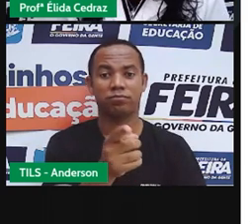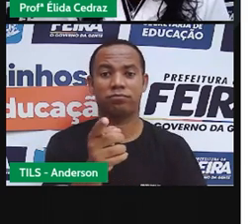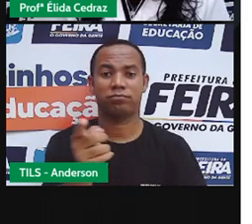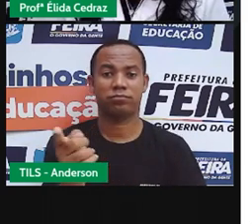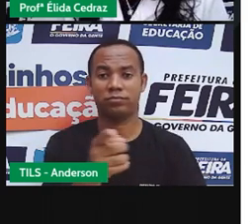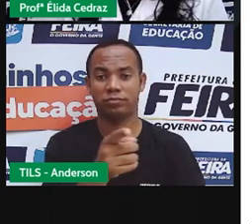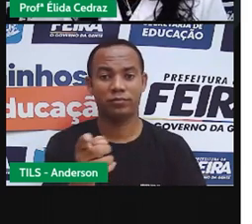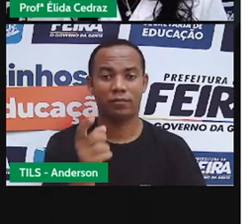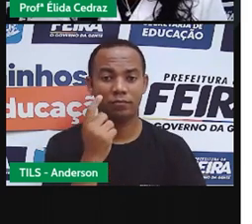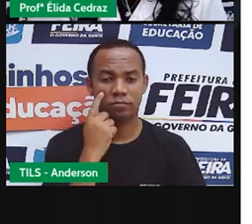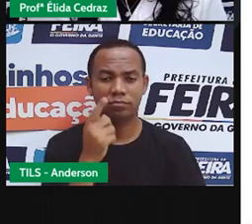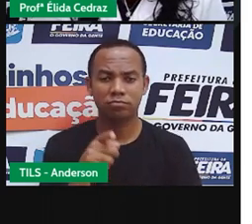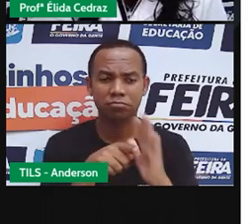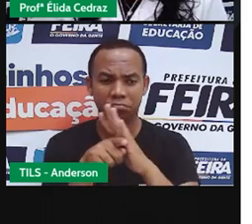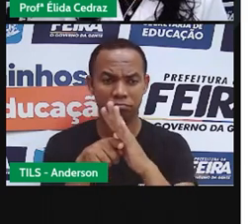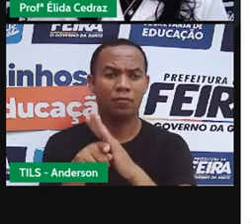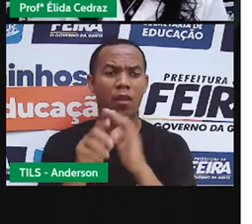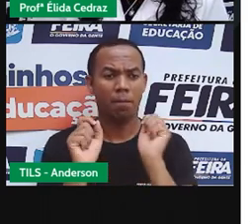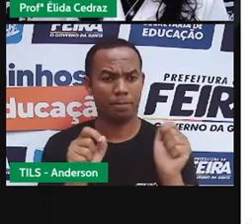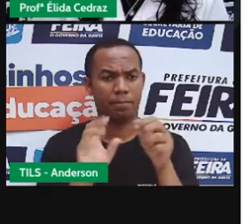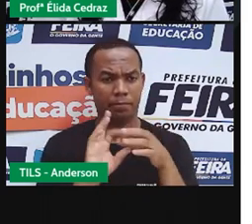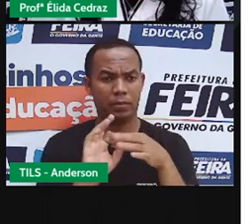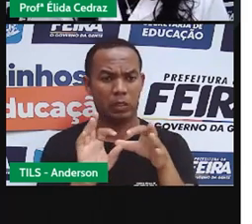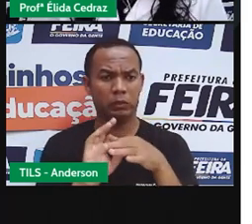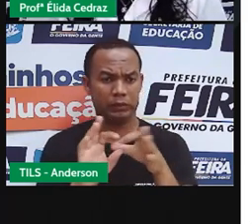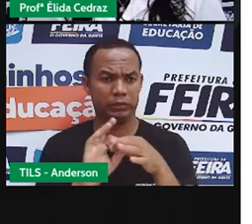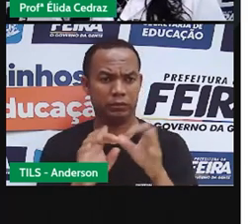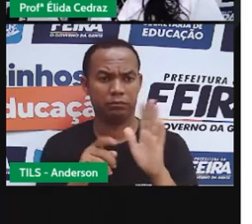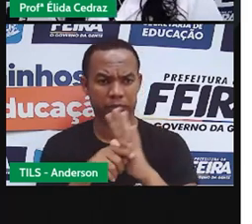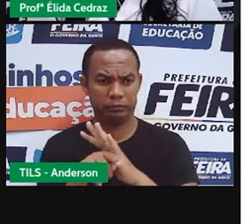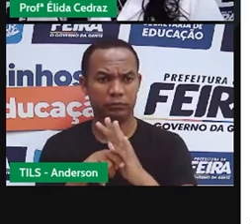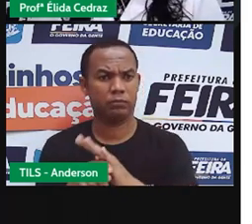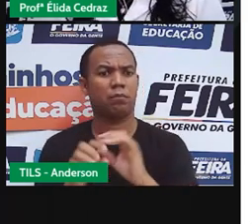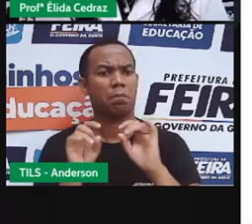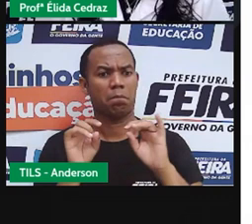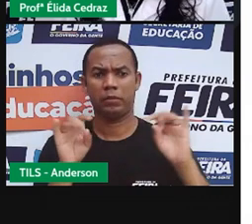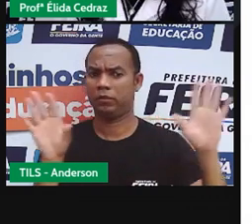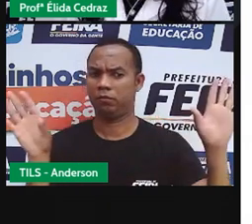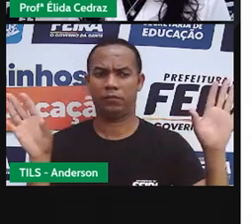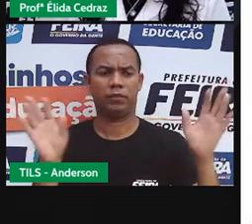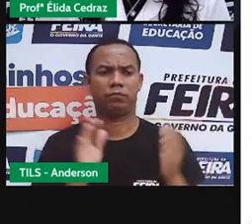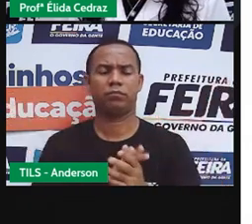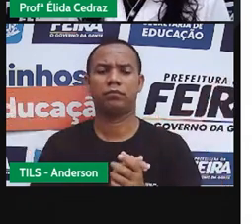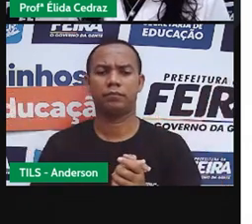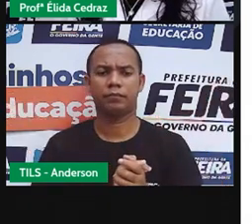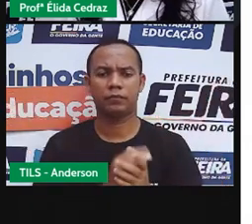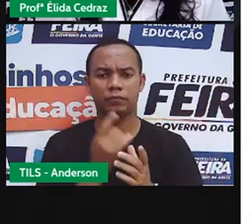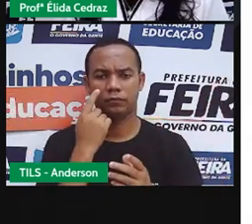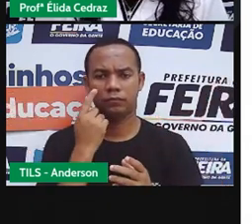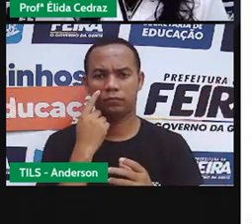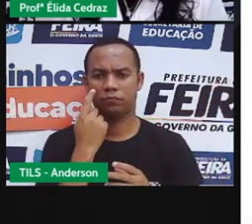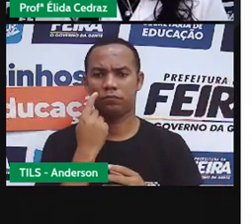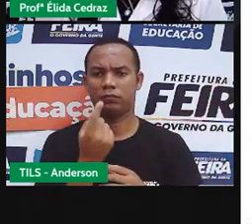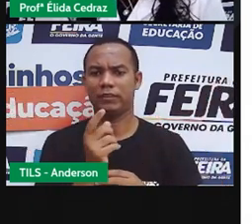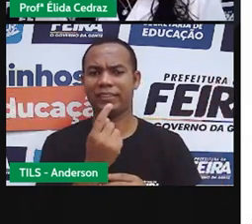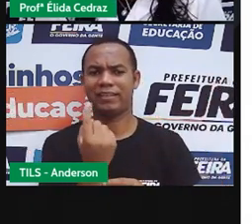caju, capim, carijó, ceará, babaçu,